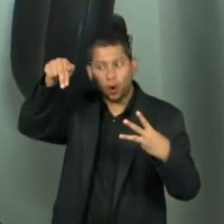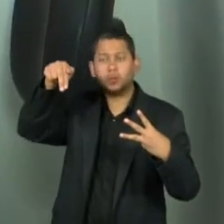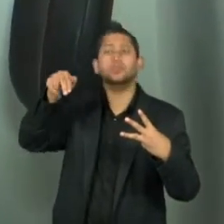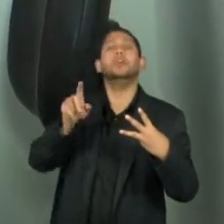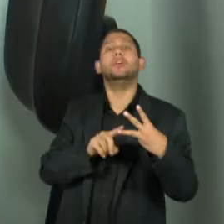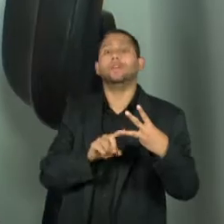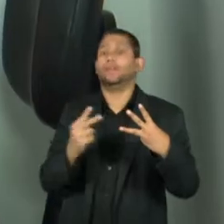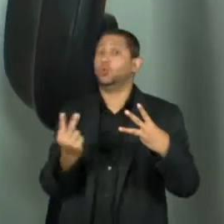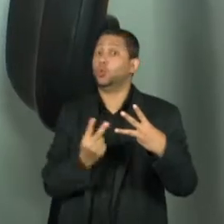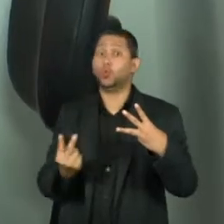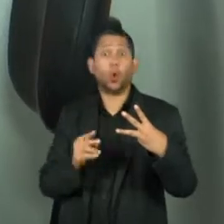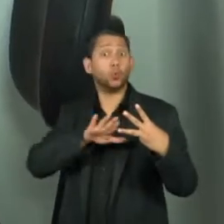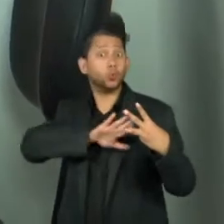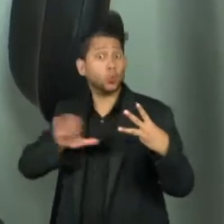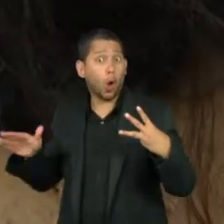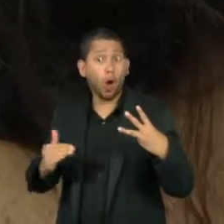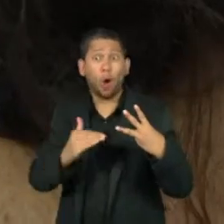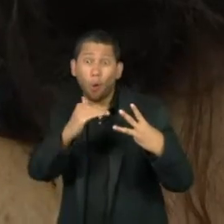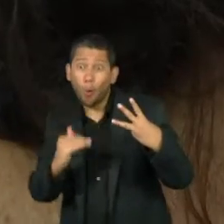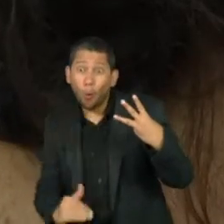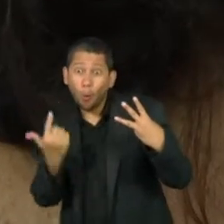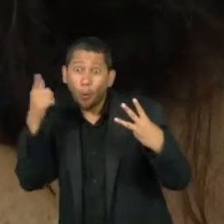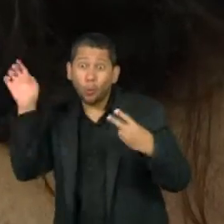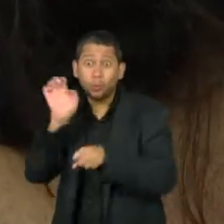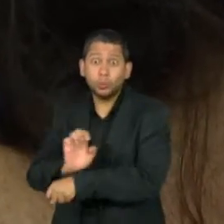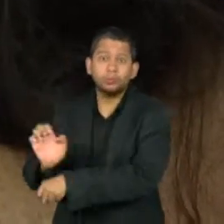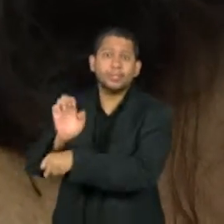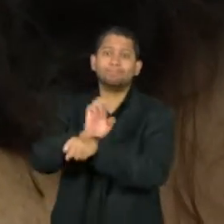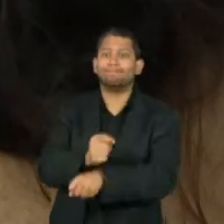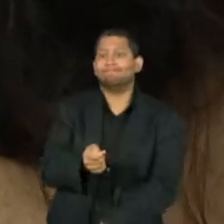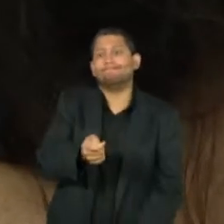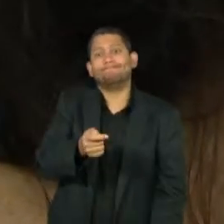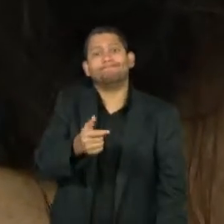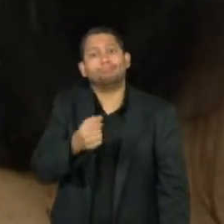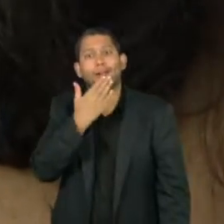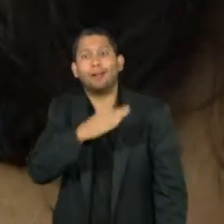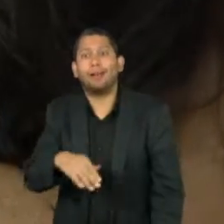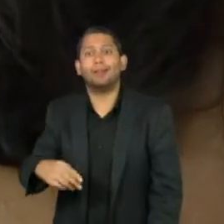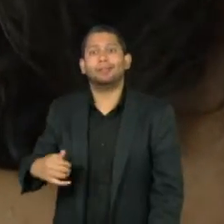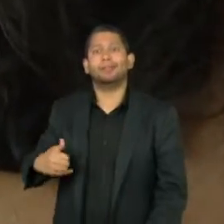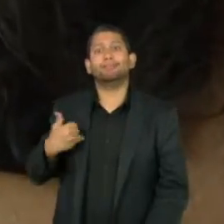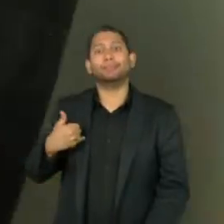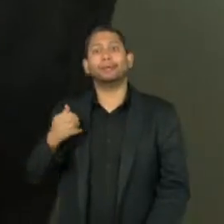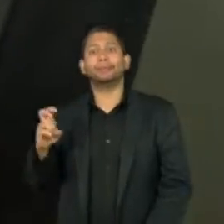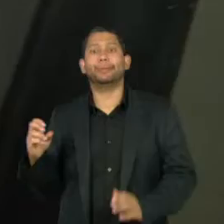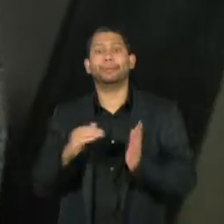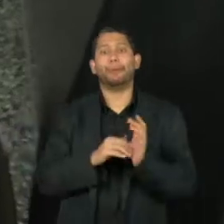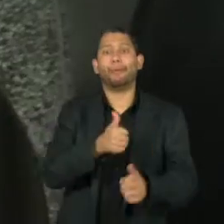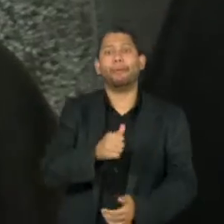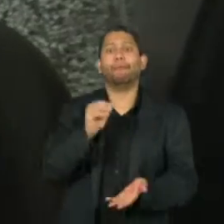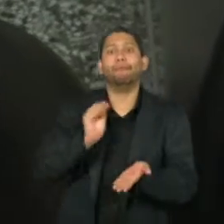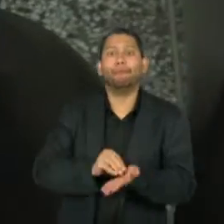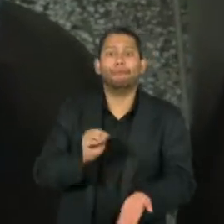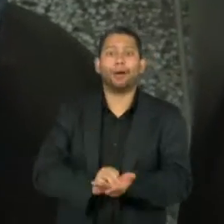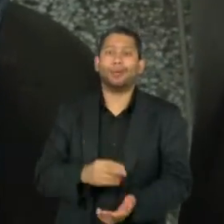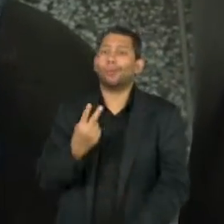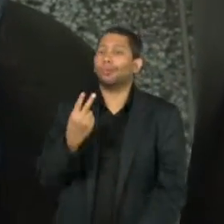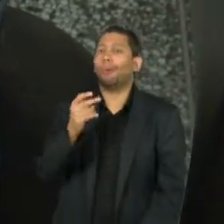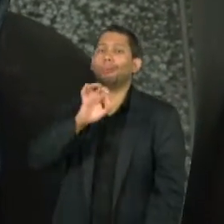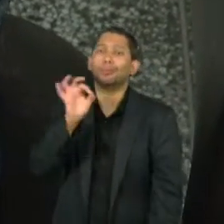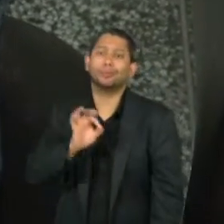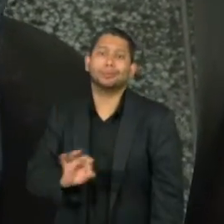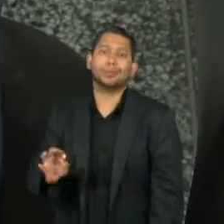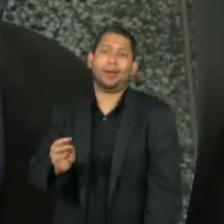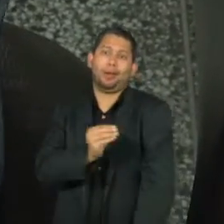acima do patamar de 20%. Em alguns estados da região Norte e Centro-Oeste, menos de 2%